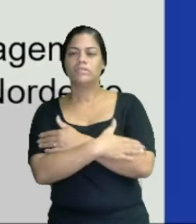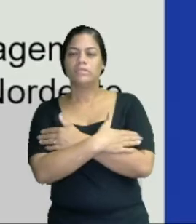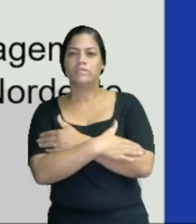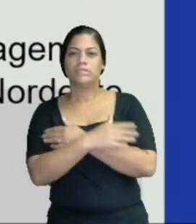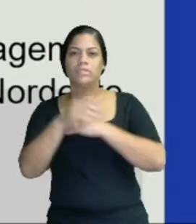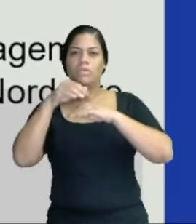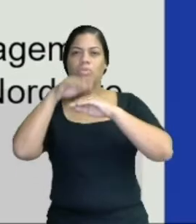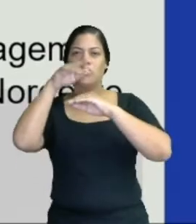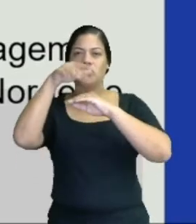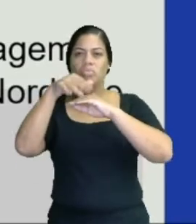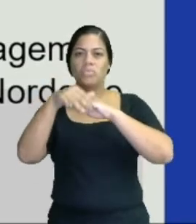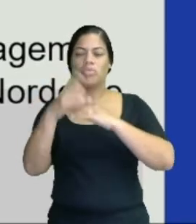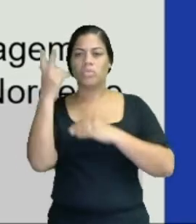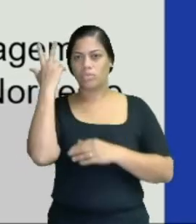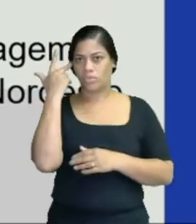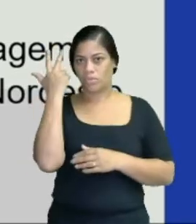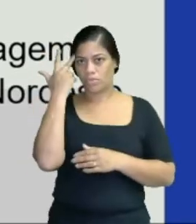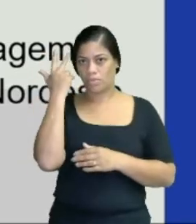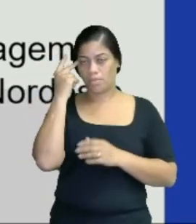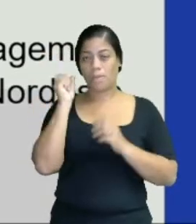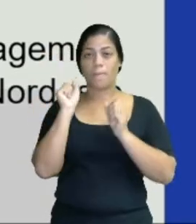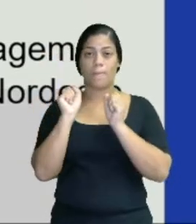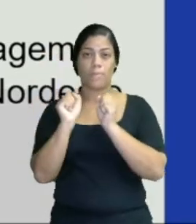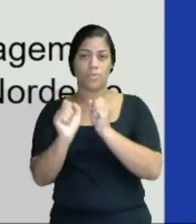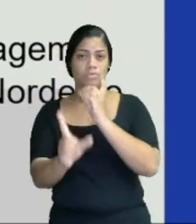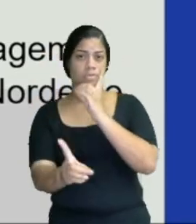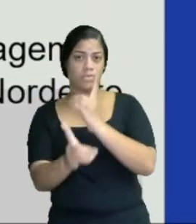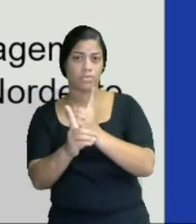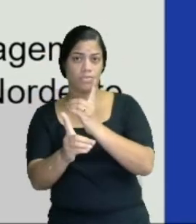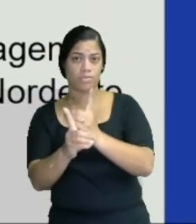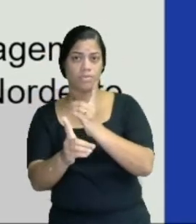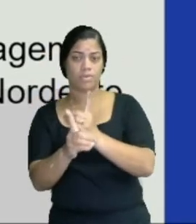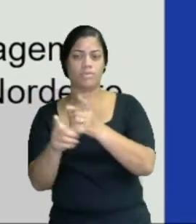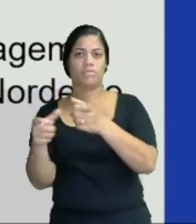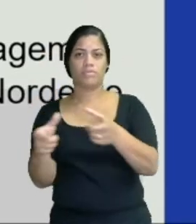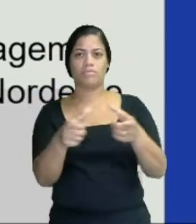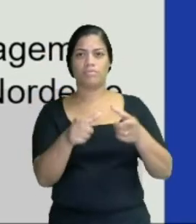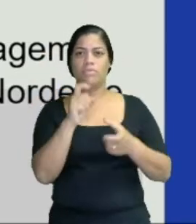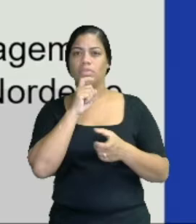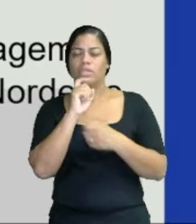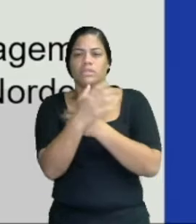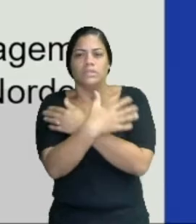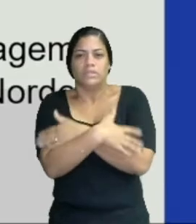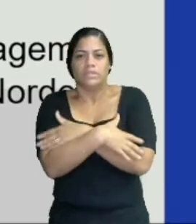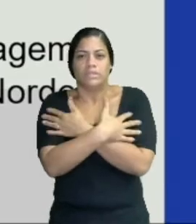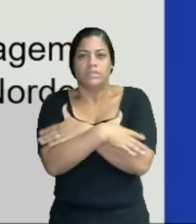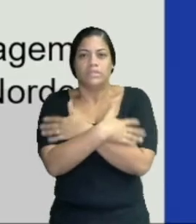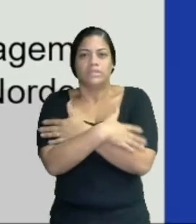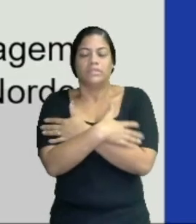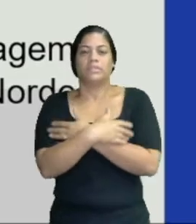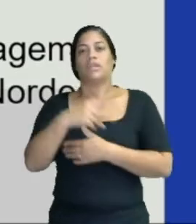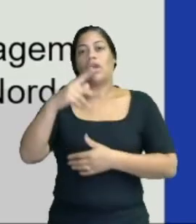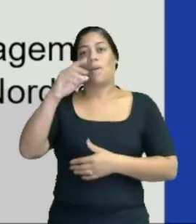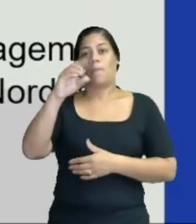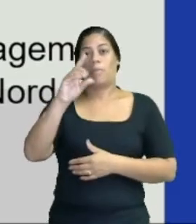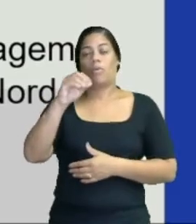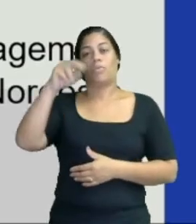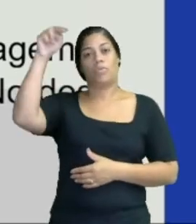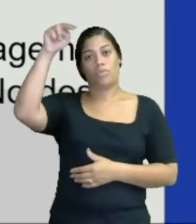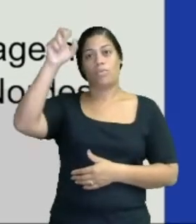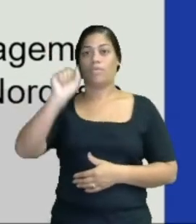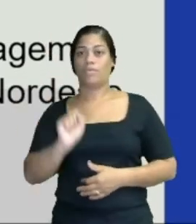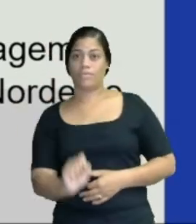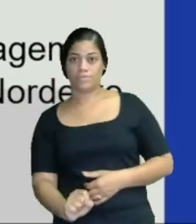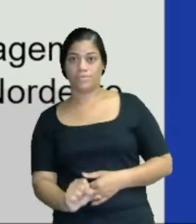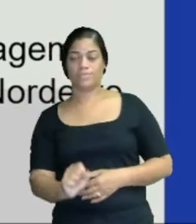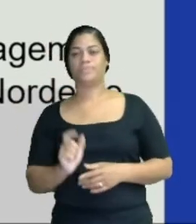de derretimento natural do gelo, podem ser encontrados em áreas de frio extremo, como nos polos do planeta.